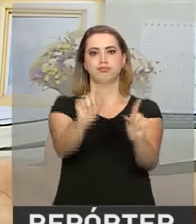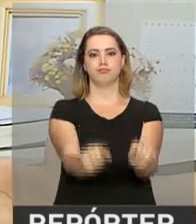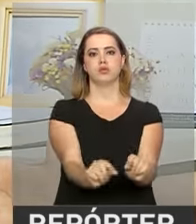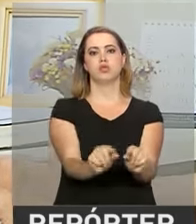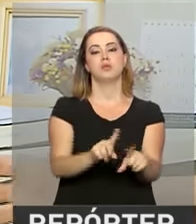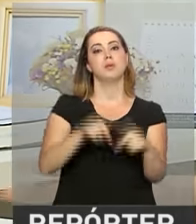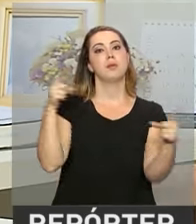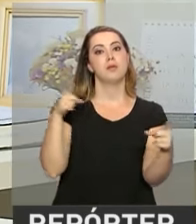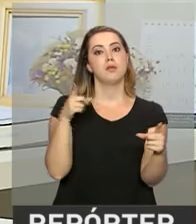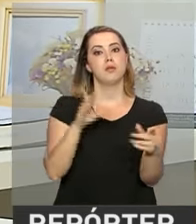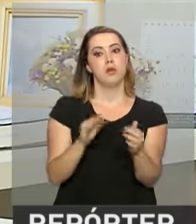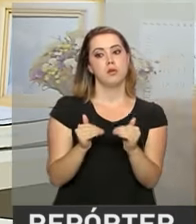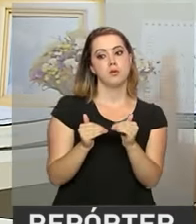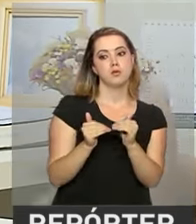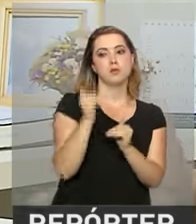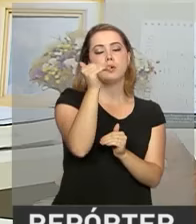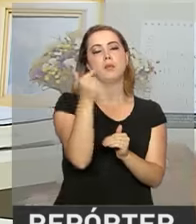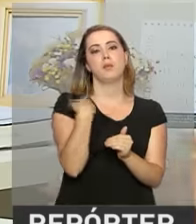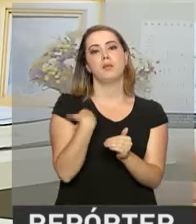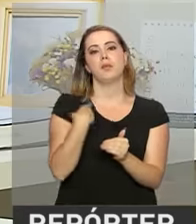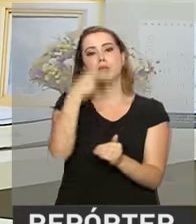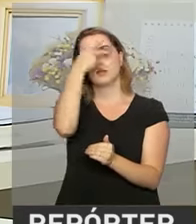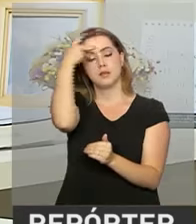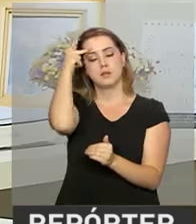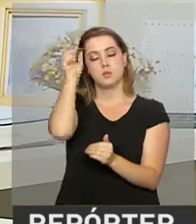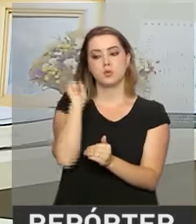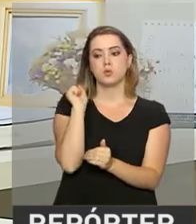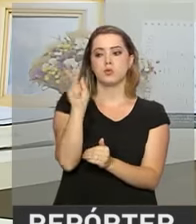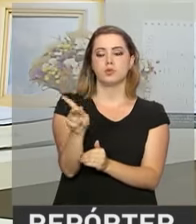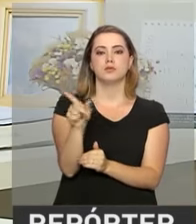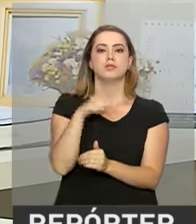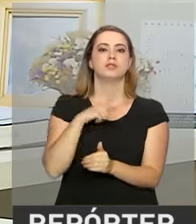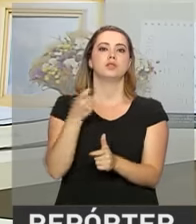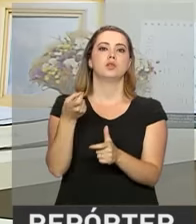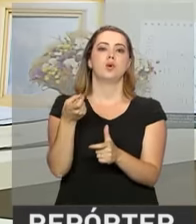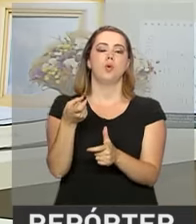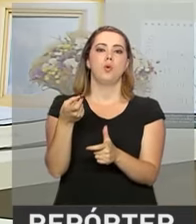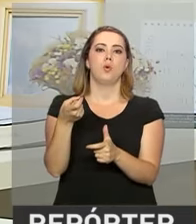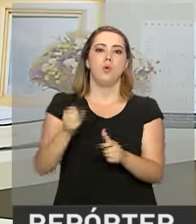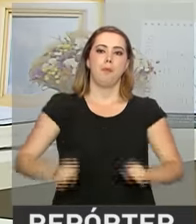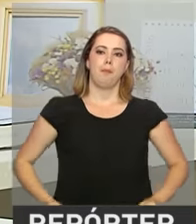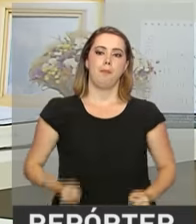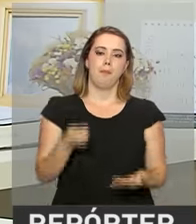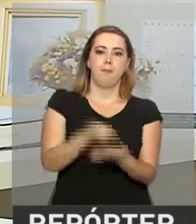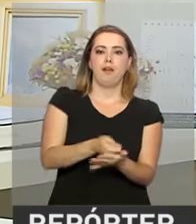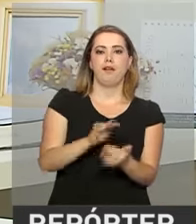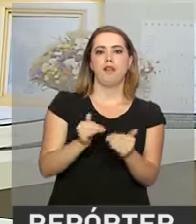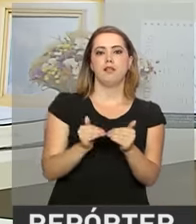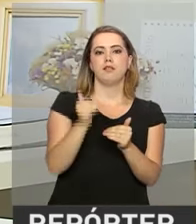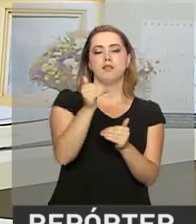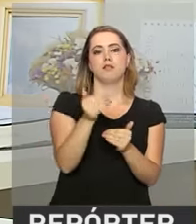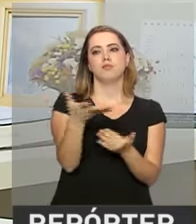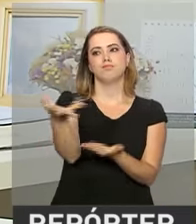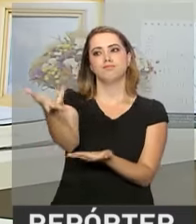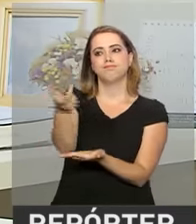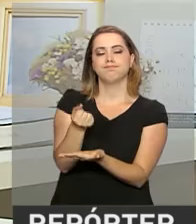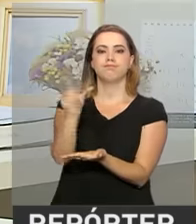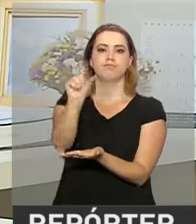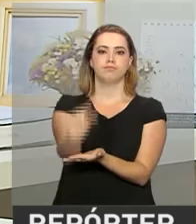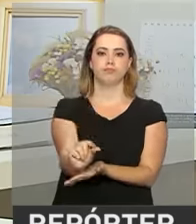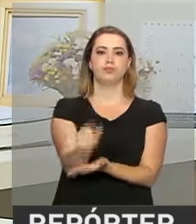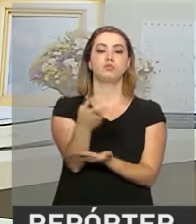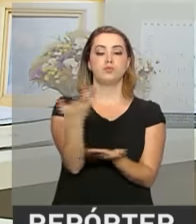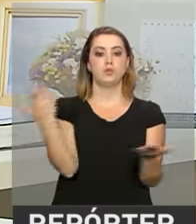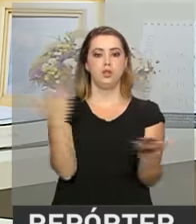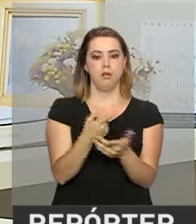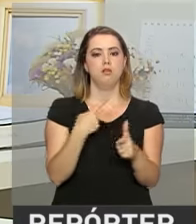pessoas aposentadas eu tenho mais despesas do que receitas entrando né e a a gente chegou num colapso isso aí e e